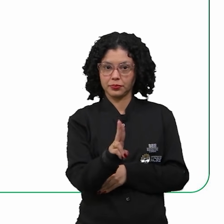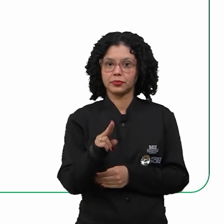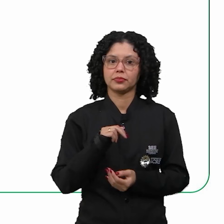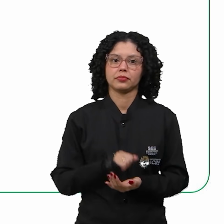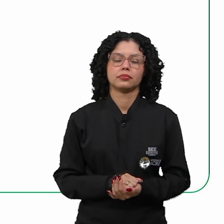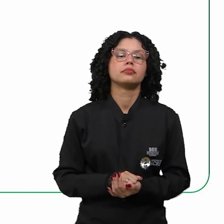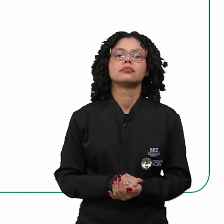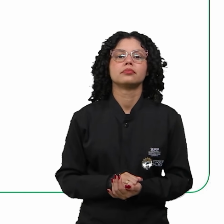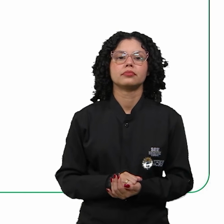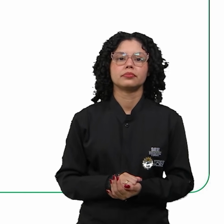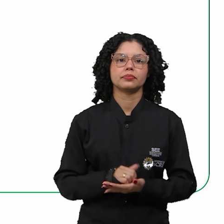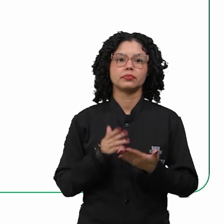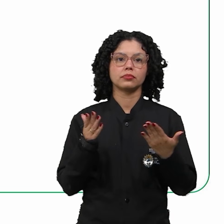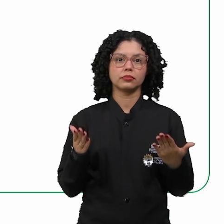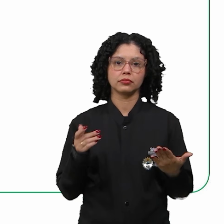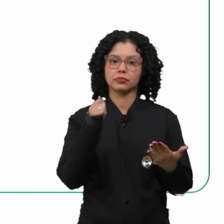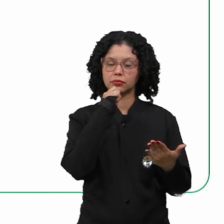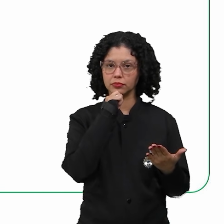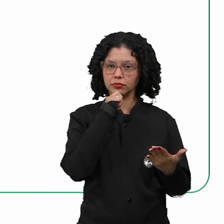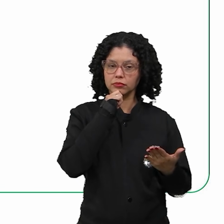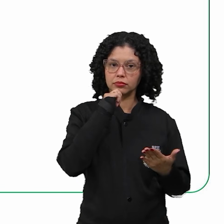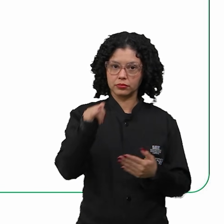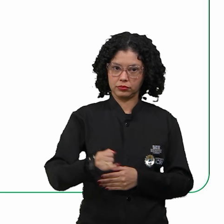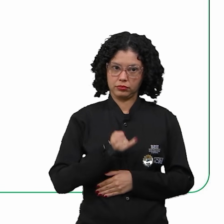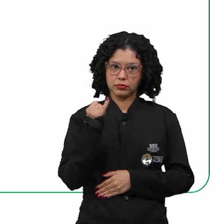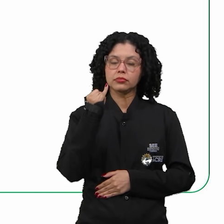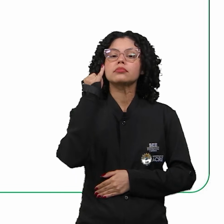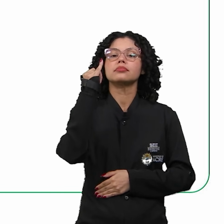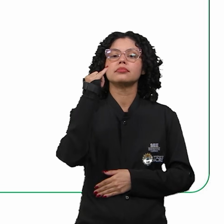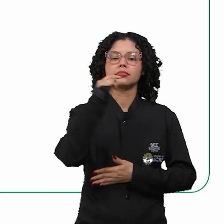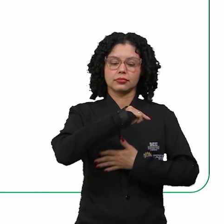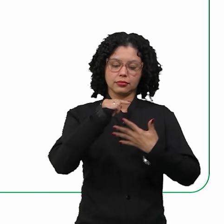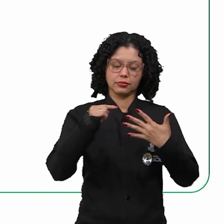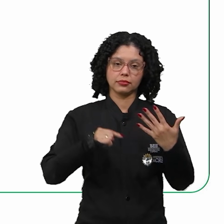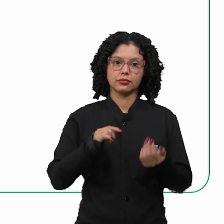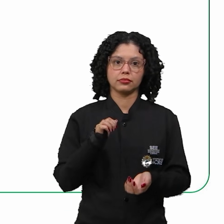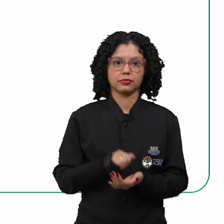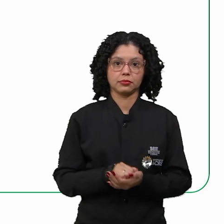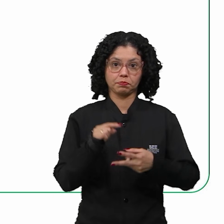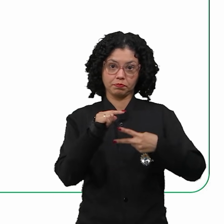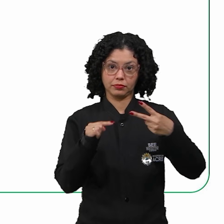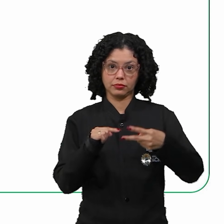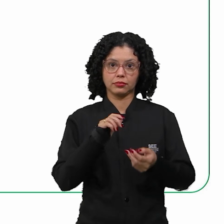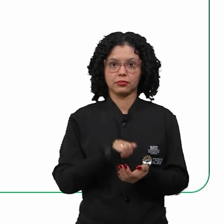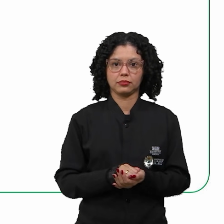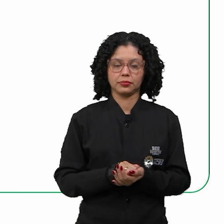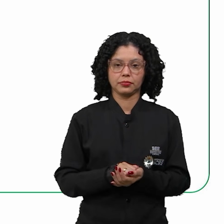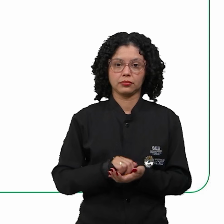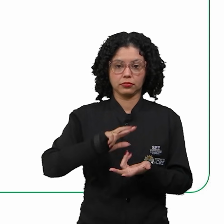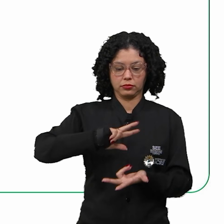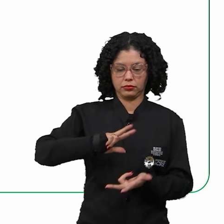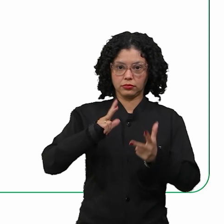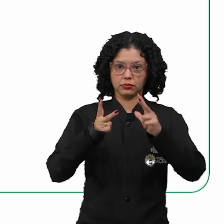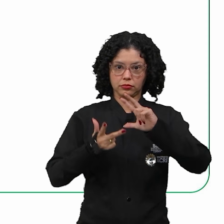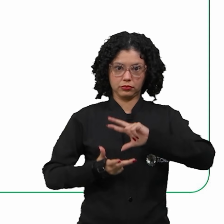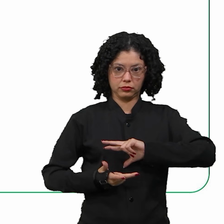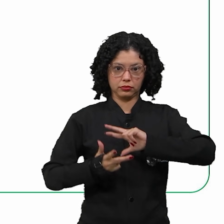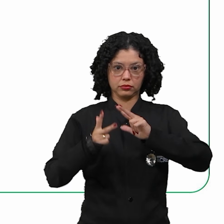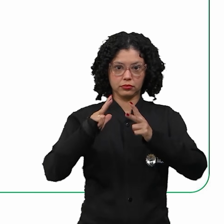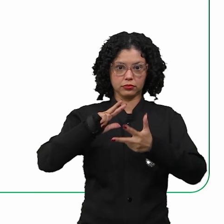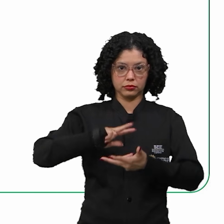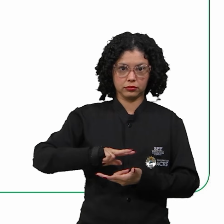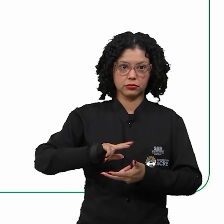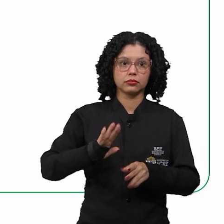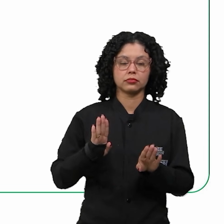nomenclaturas. Entre os principais sólidos geométricos destacam-se 2, poliedros e